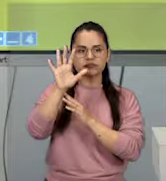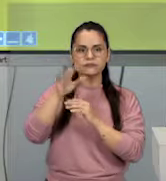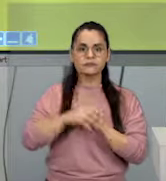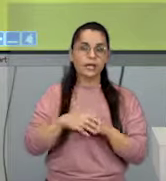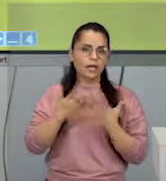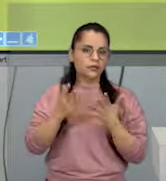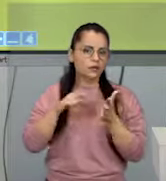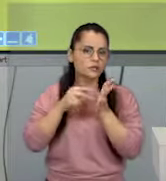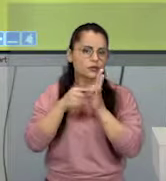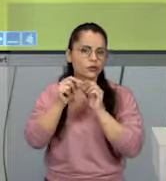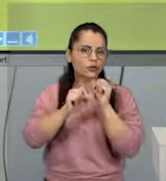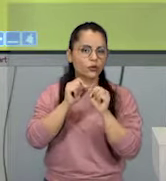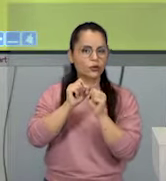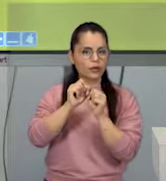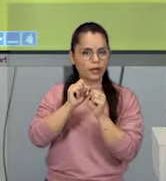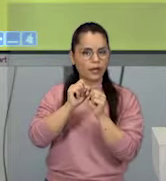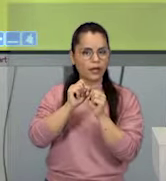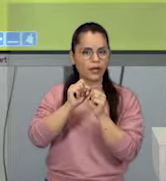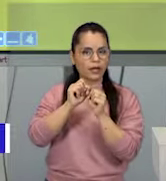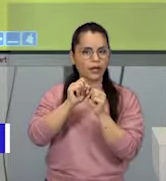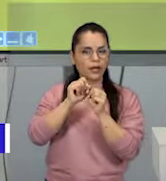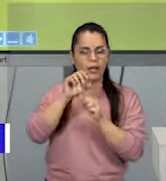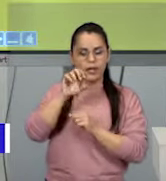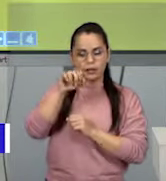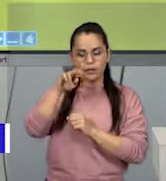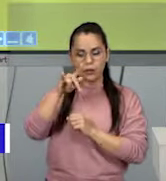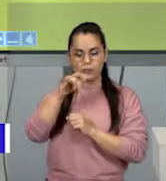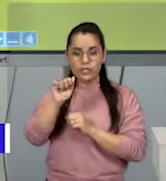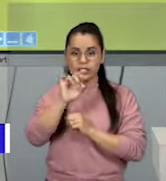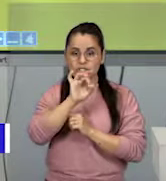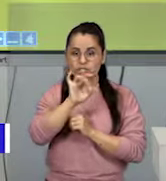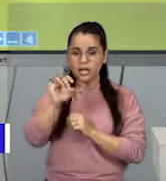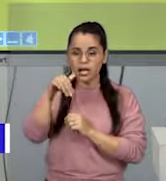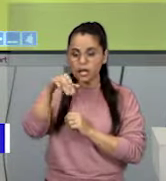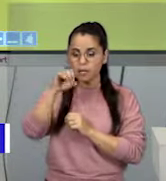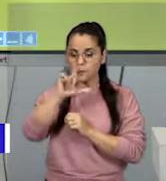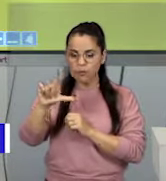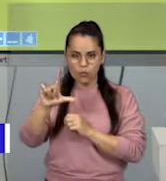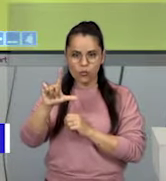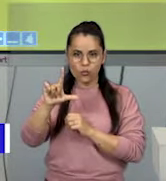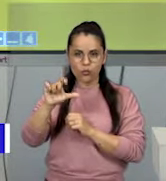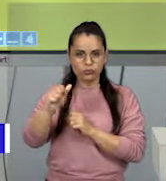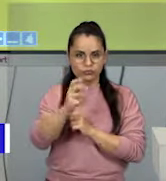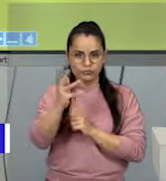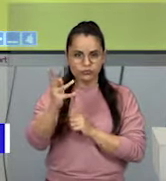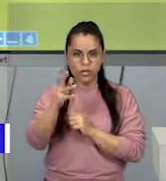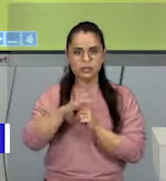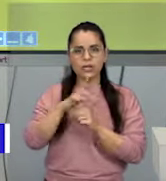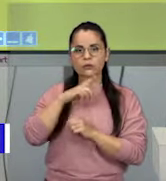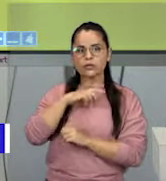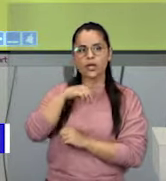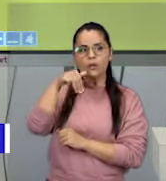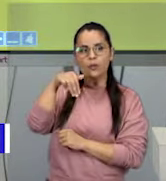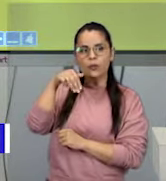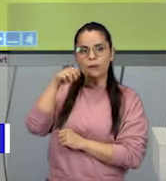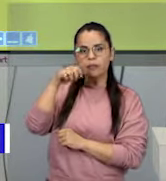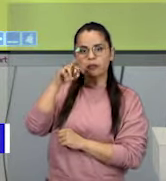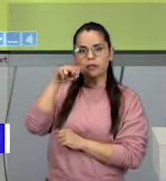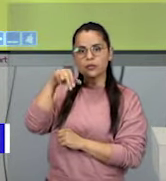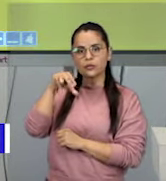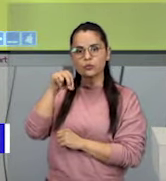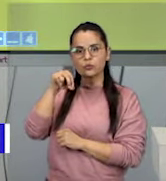ou seja aquela entalpia da combustão de cada mol de substância né e ele traz o metano o